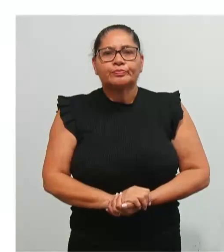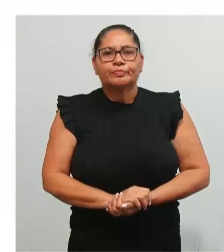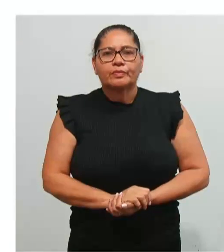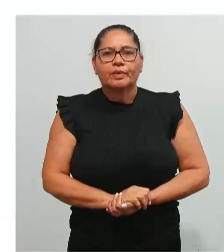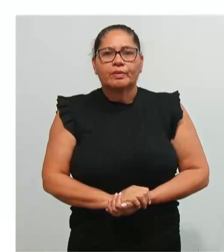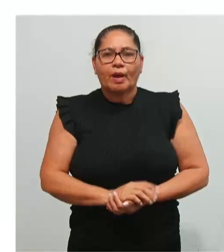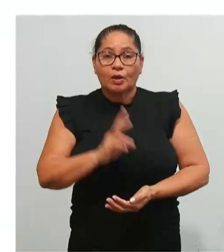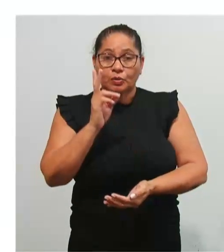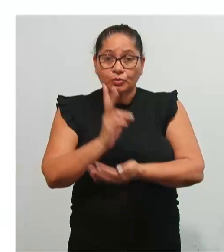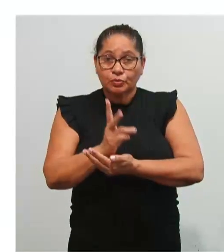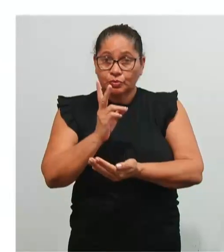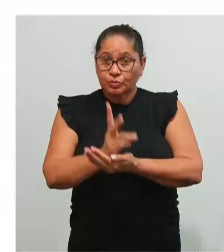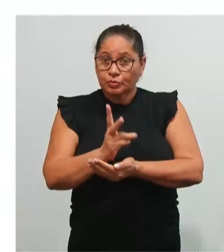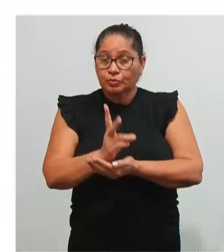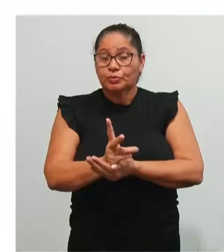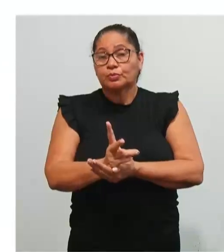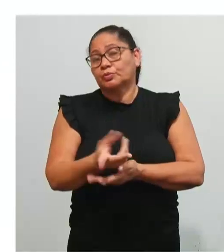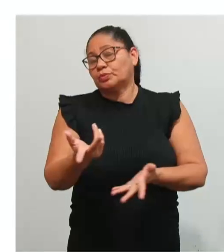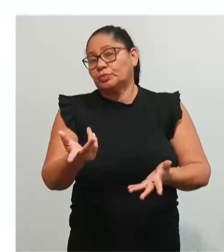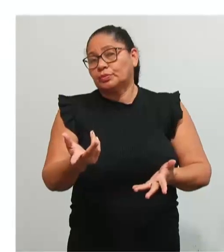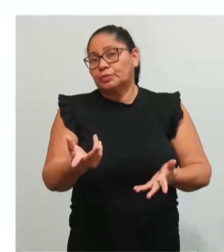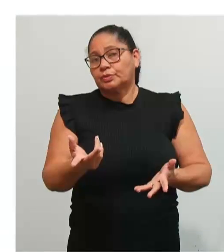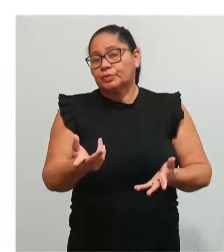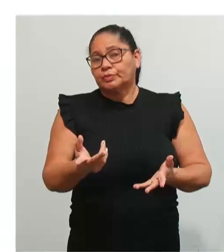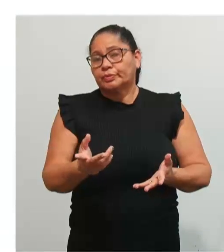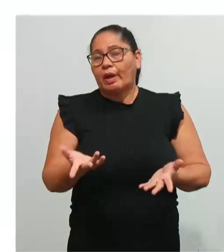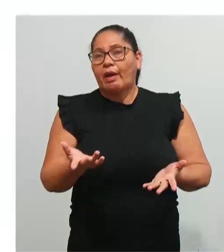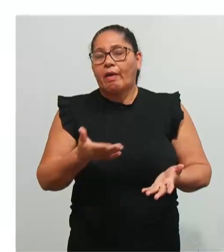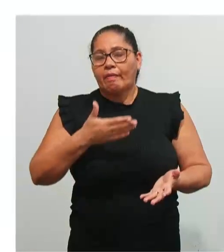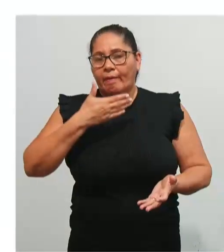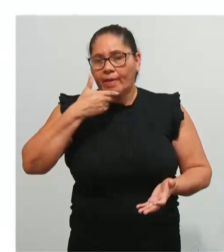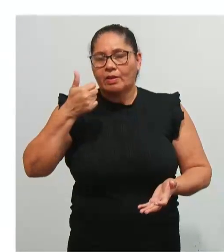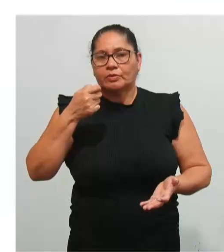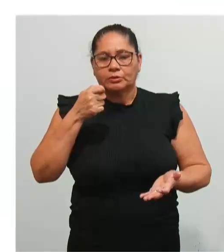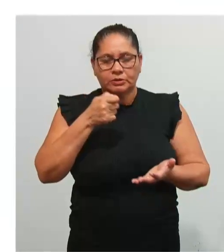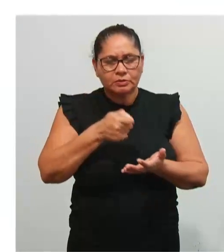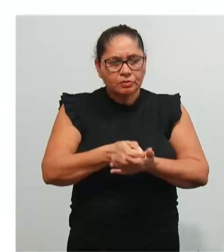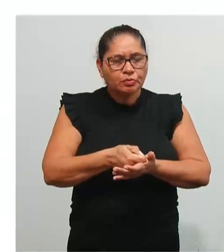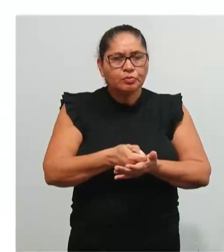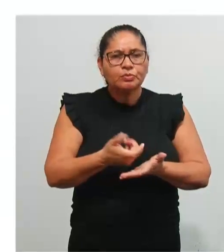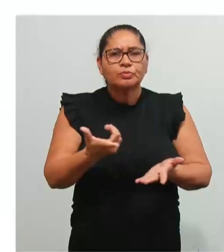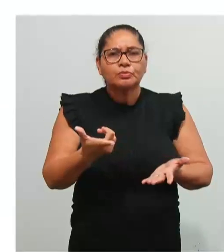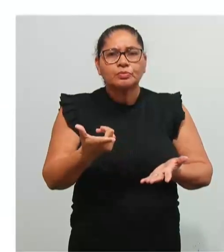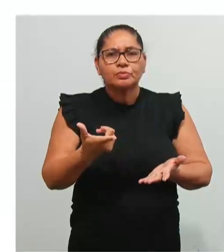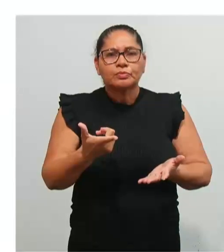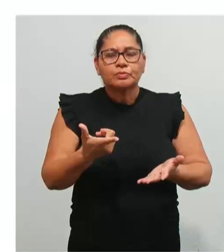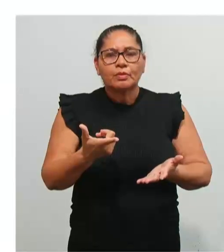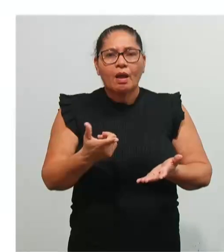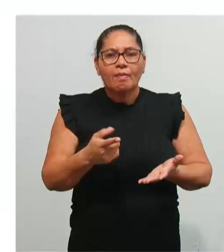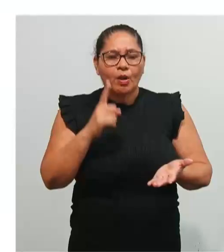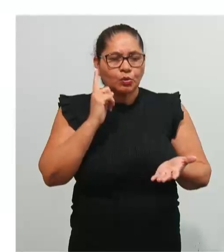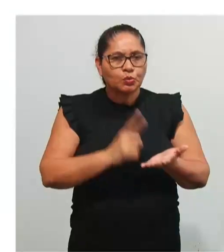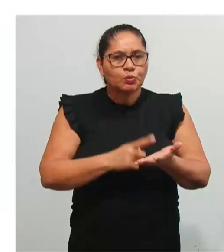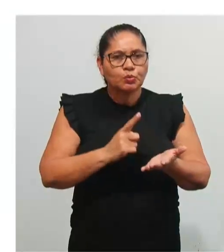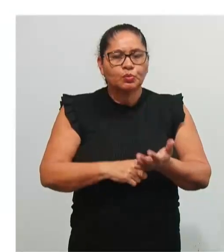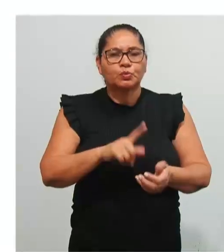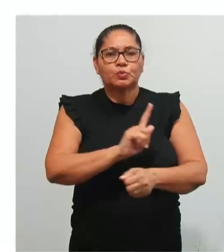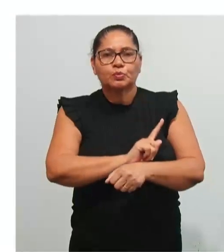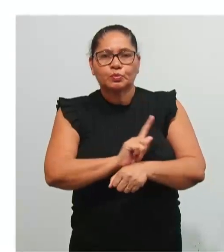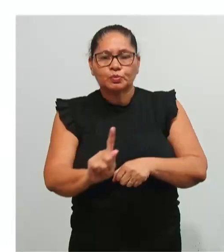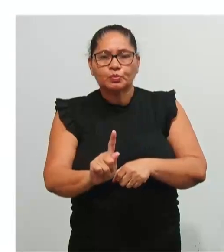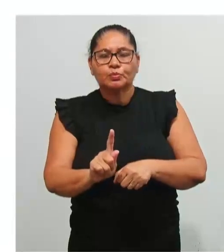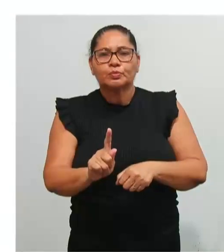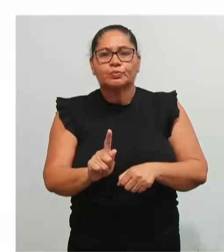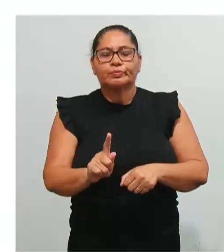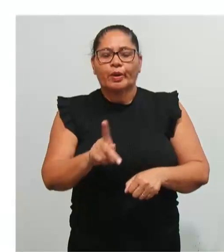perseguir os objetivos previamente definidos, exigindo-se, em contrapartida, maior comprometimento na gerência da